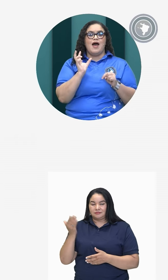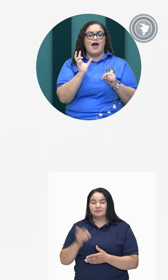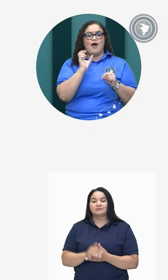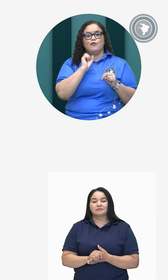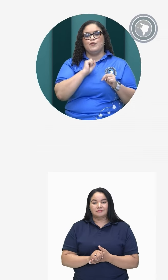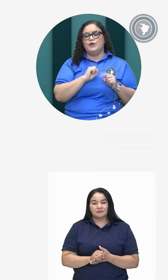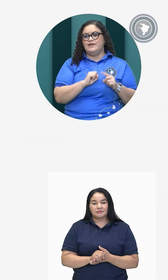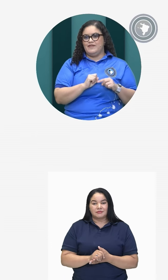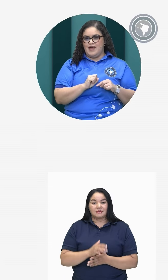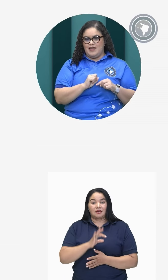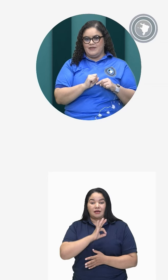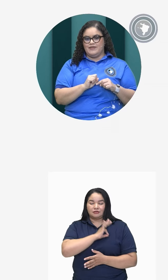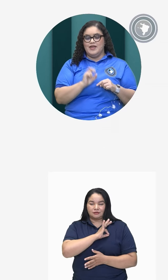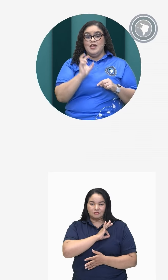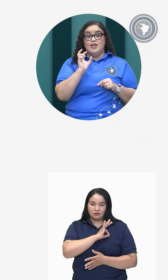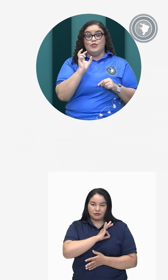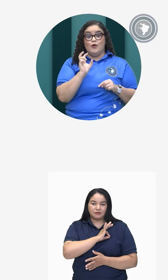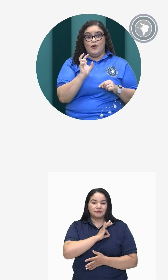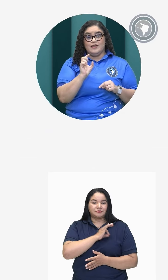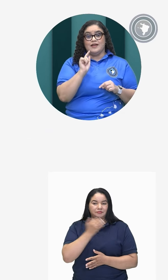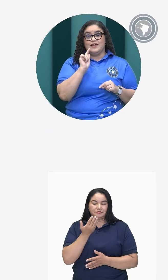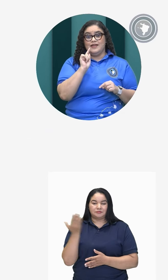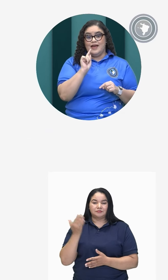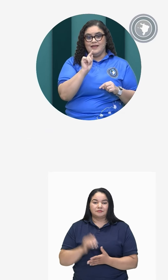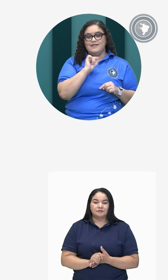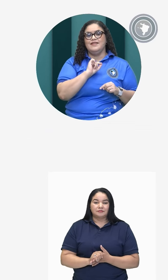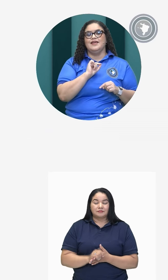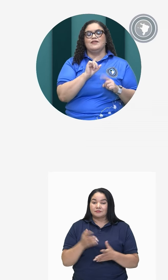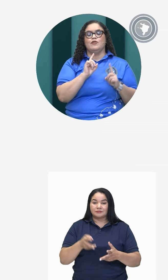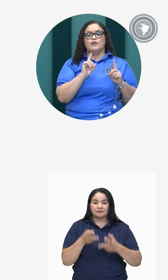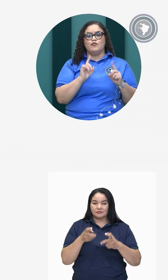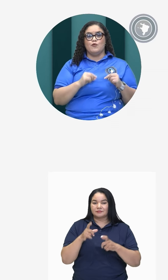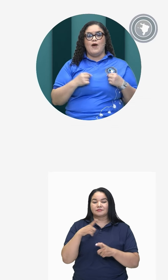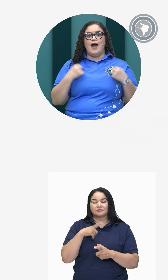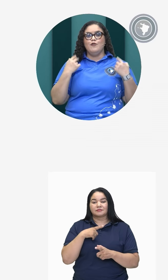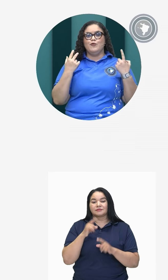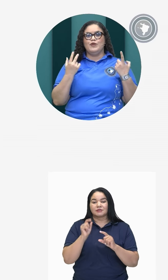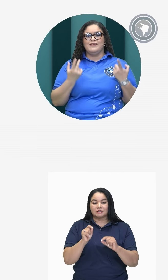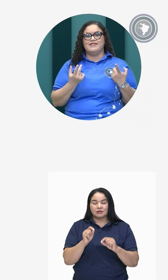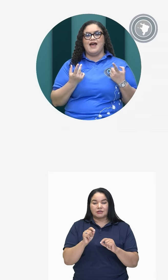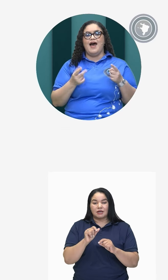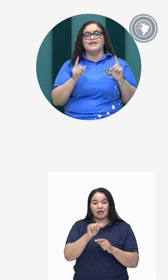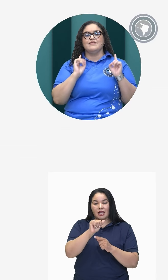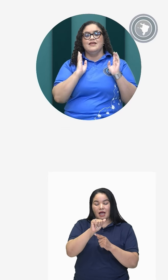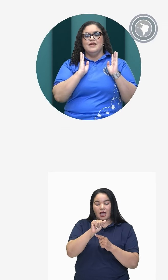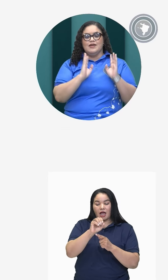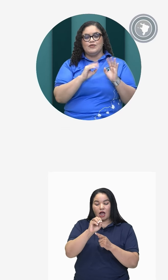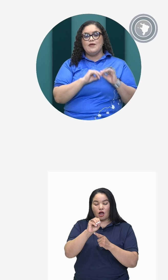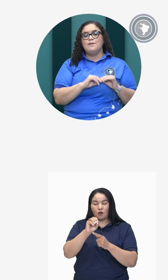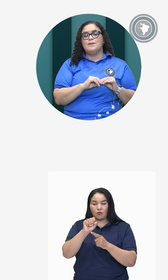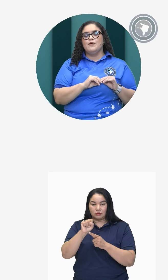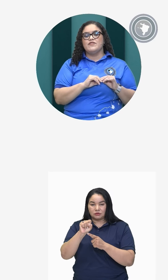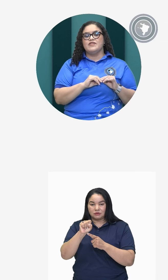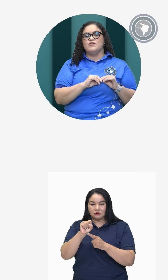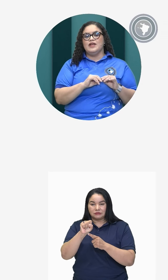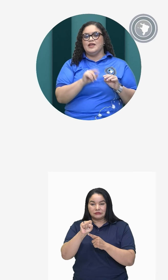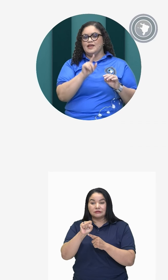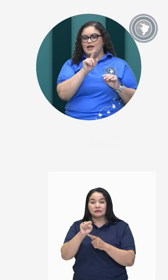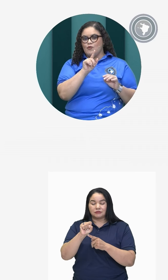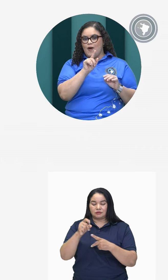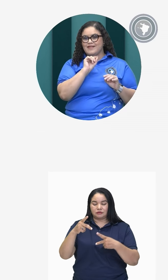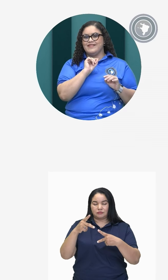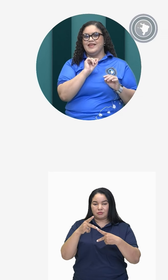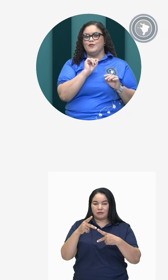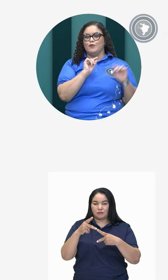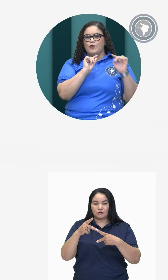socorro aos policiais. Nota que aí sim, quando eu digo aos policiais, eu tenho a preposição